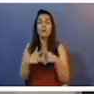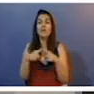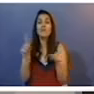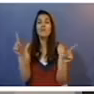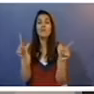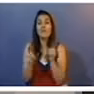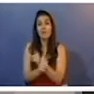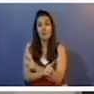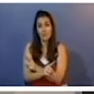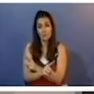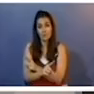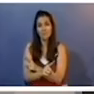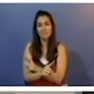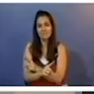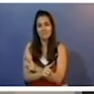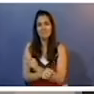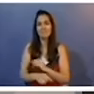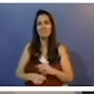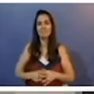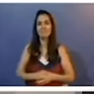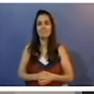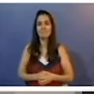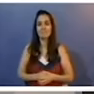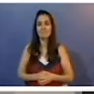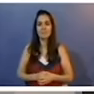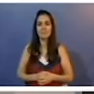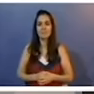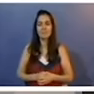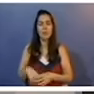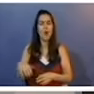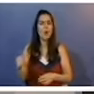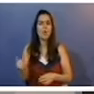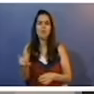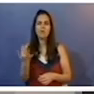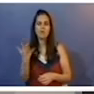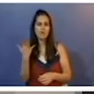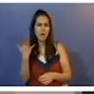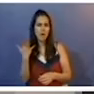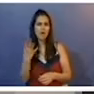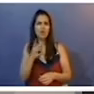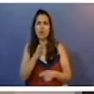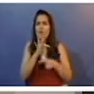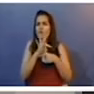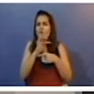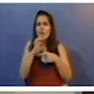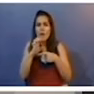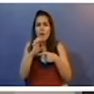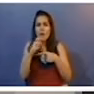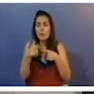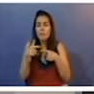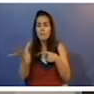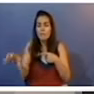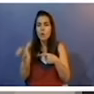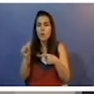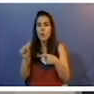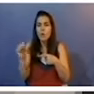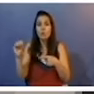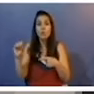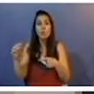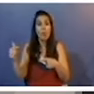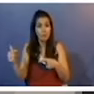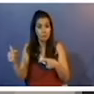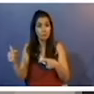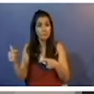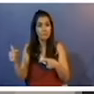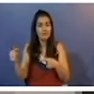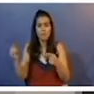está no oxigênio é porque ela veio do ferro. A quantidade que está no ferro é porque ela veio do oxigênio. Então, olhando a